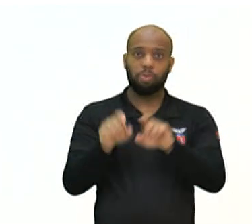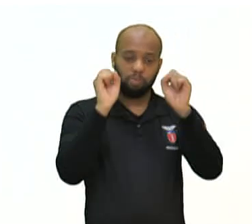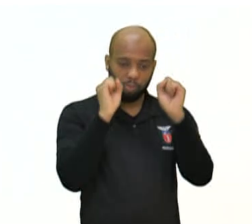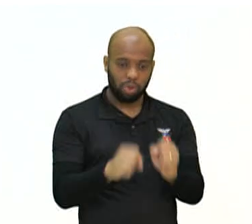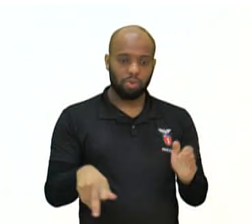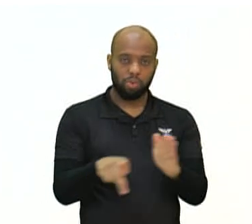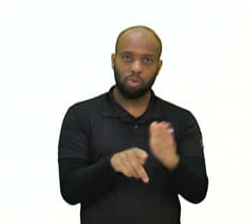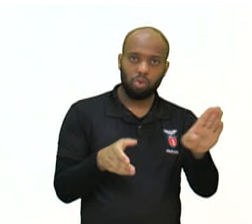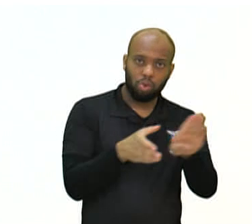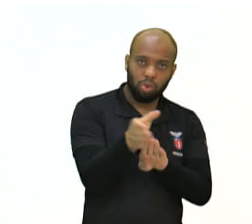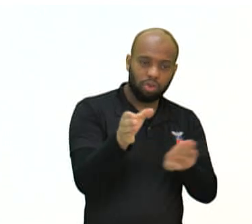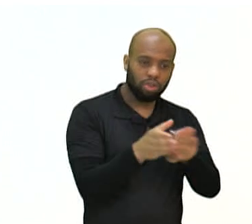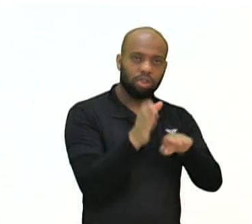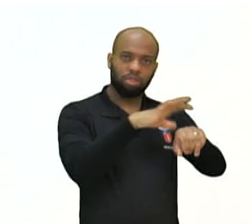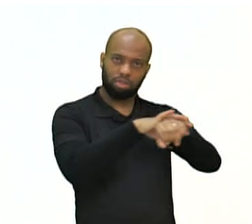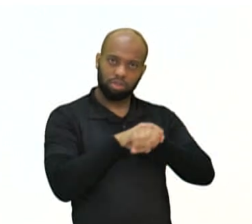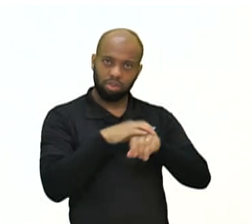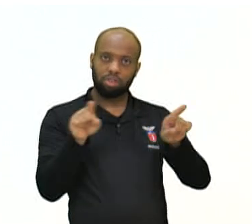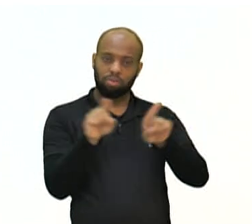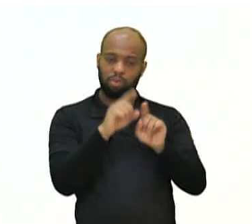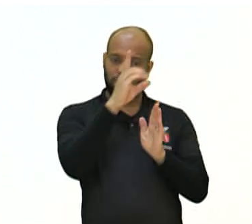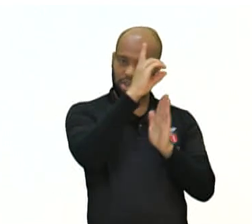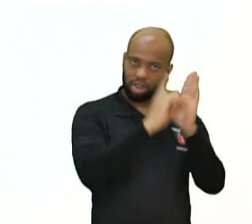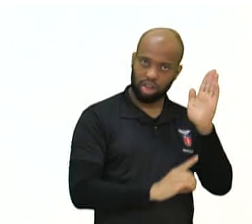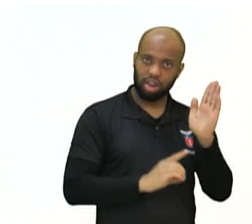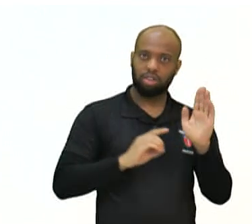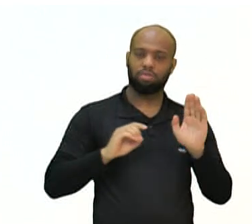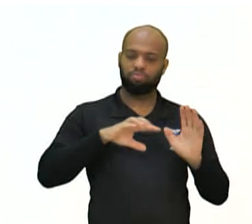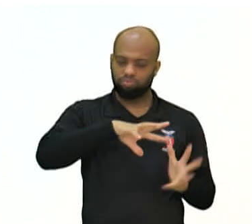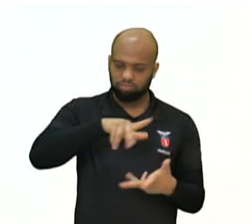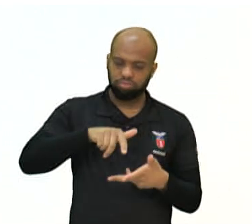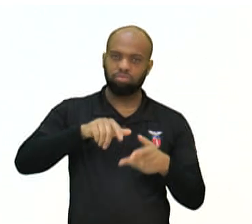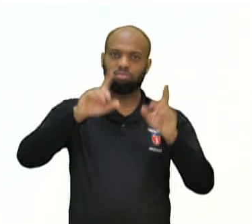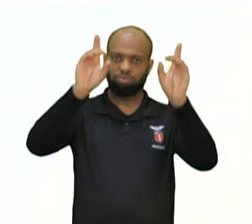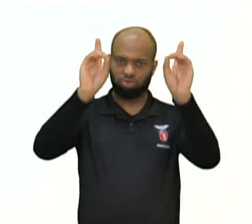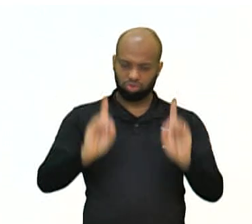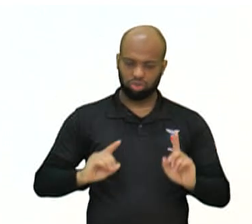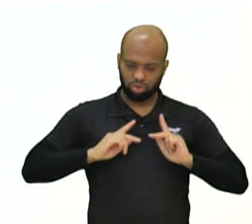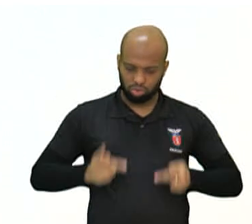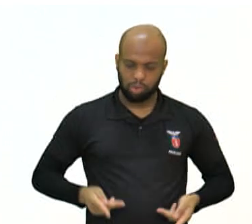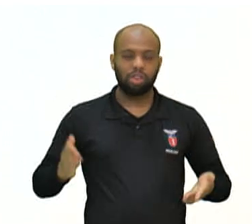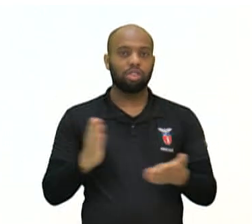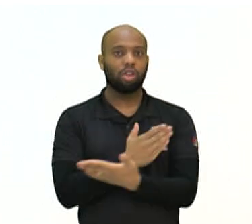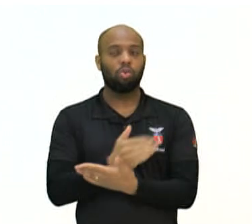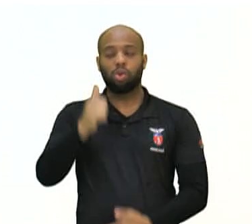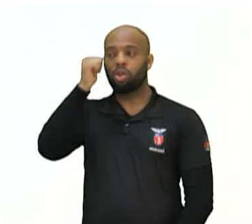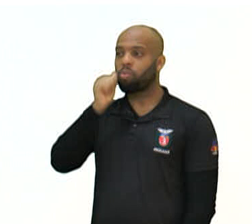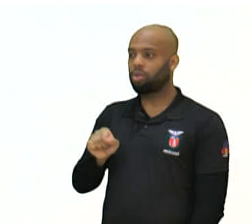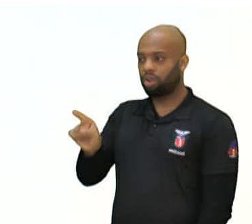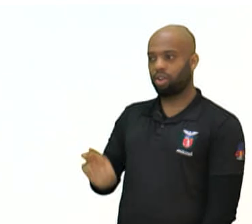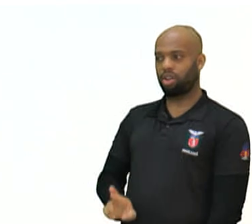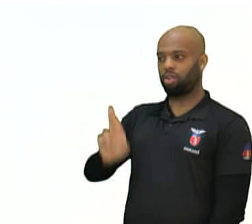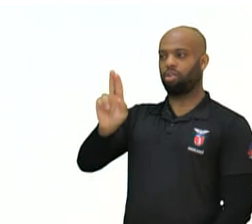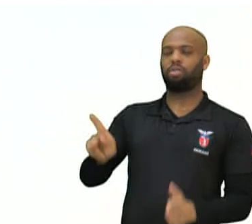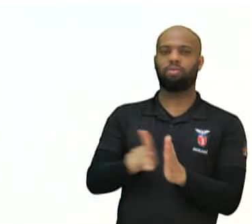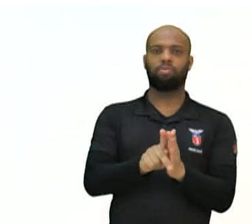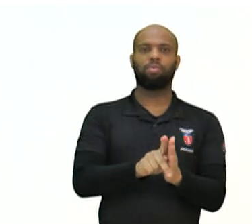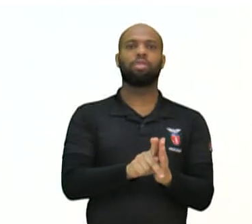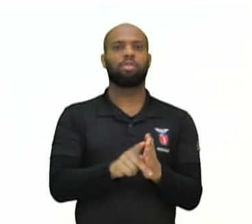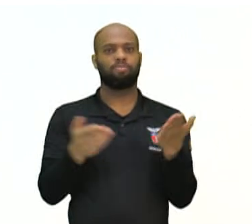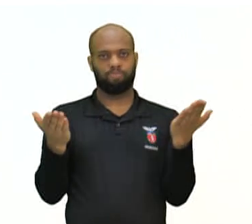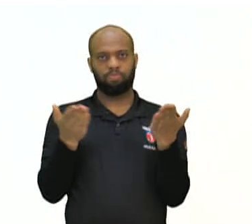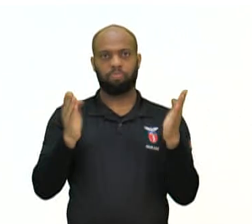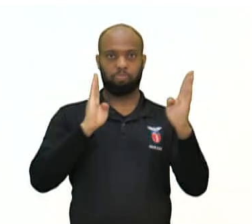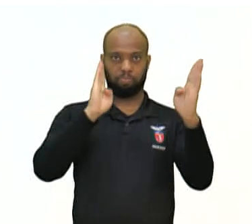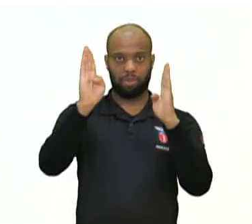de Segurança, a Declaração Universal dos Direitos Humanos e algumas mulheres que foram pioneiras dos direitos humanos nesse